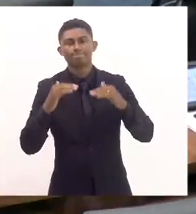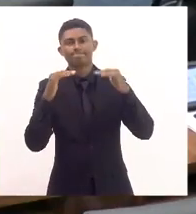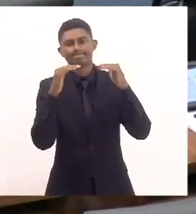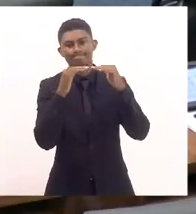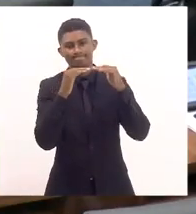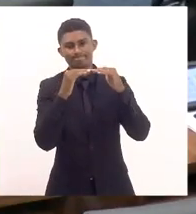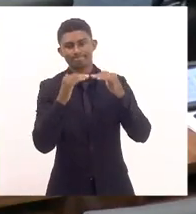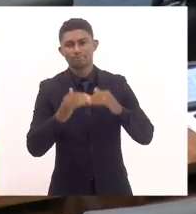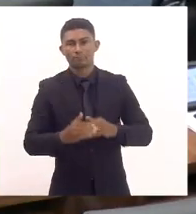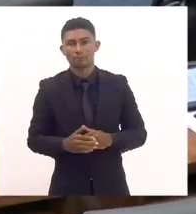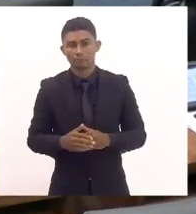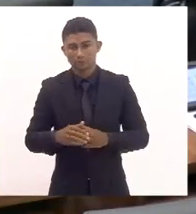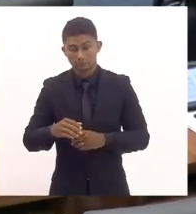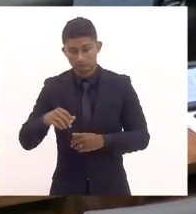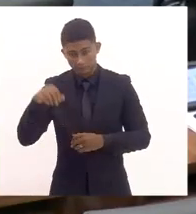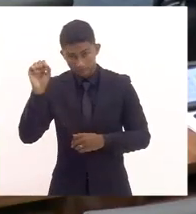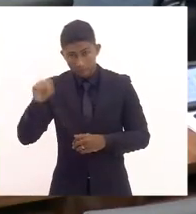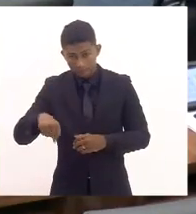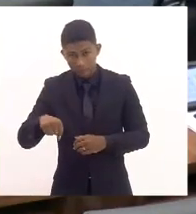sim